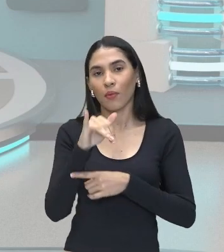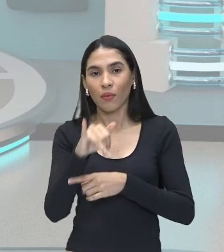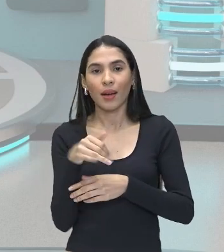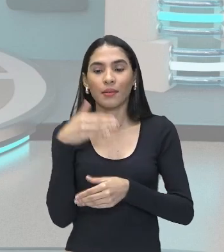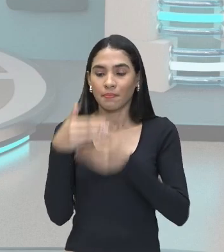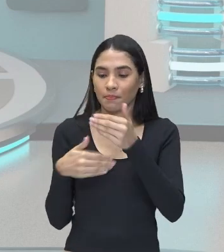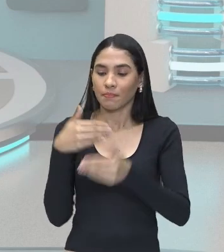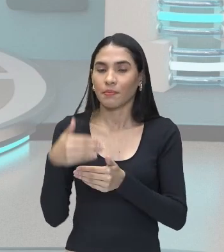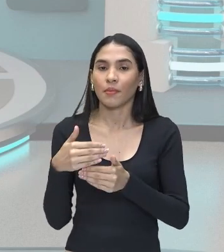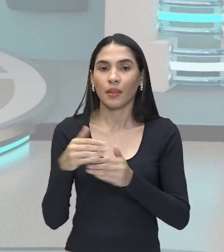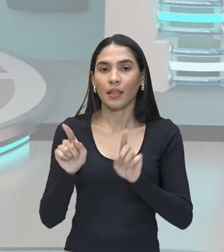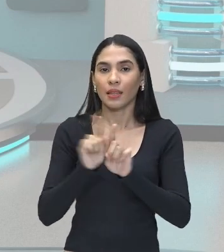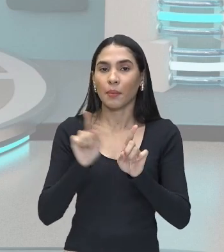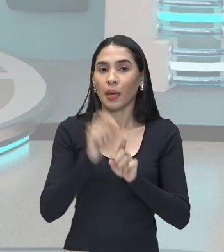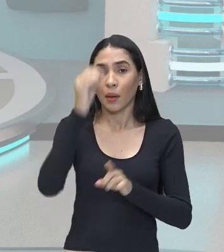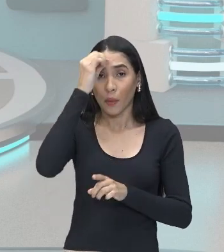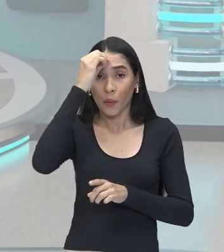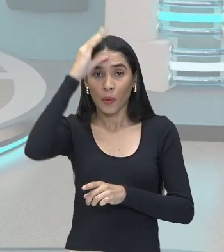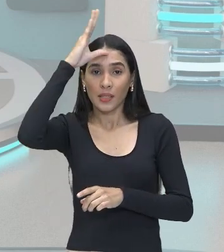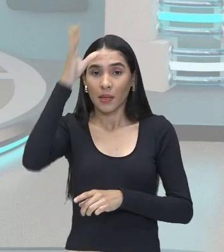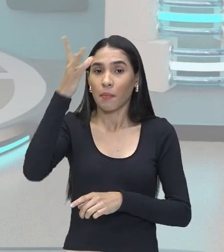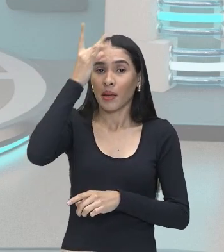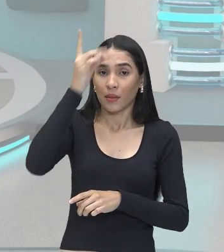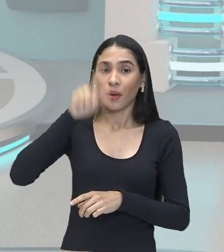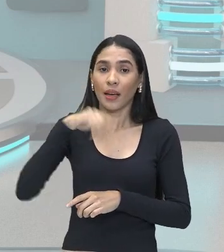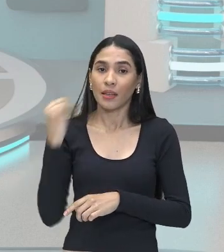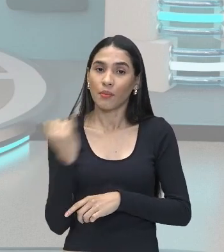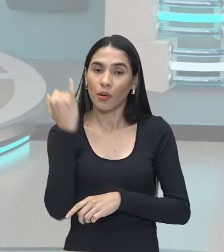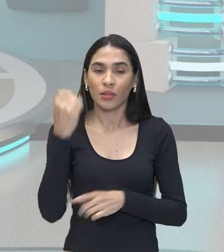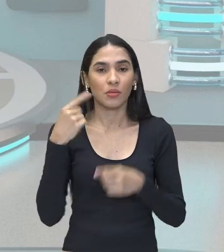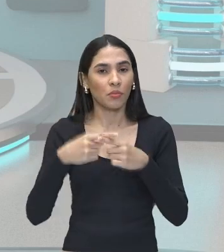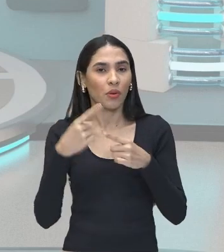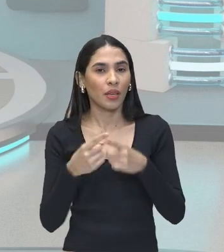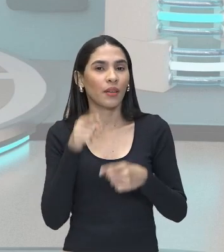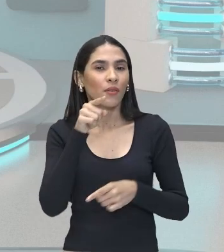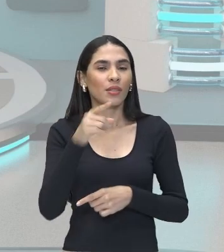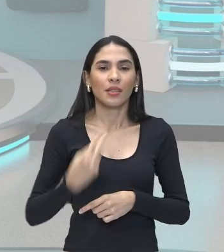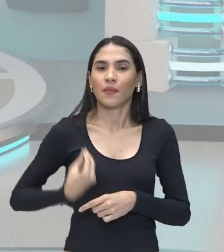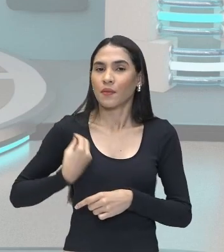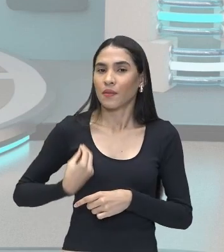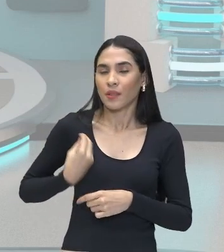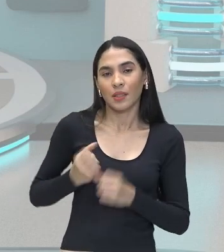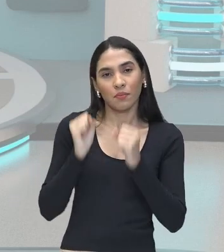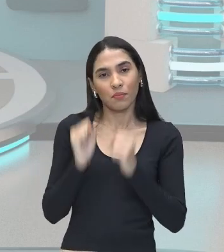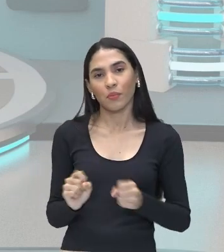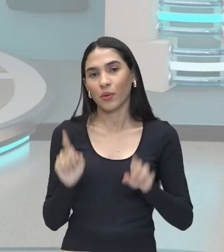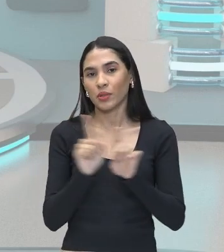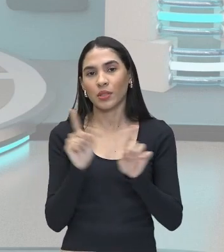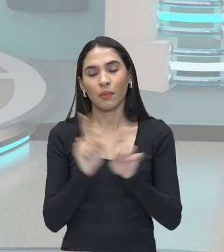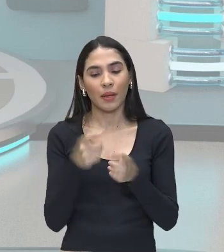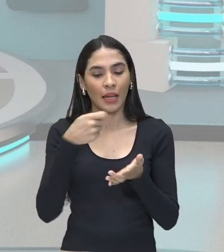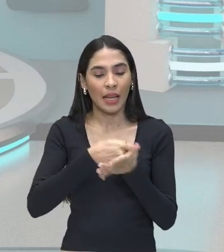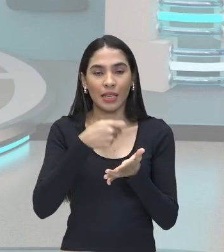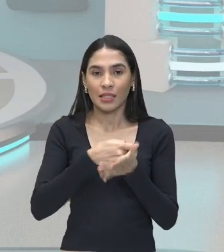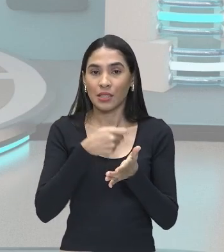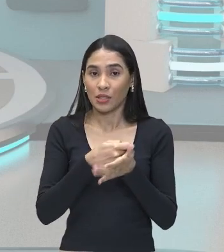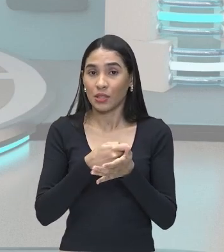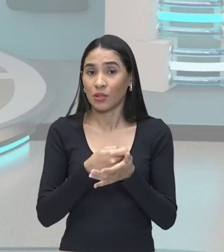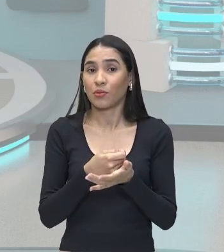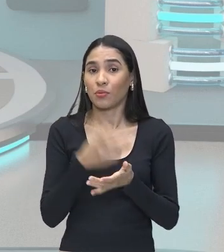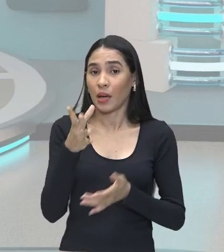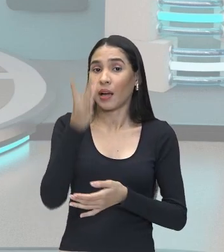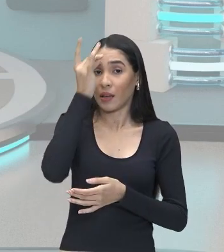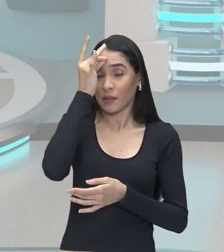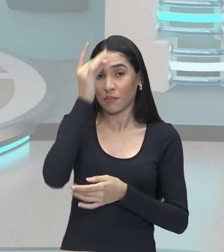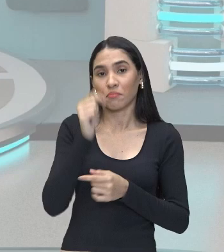credibilidade, o domínio dela é importante, porque a todo momento na sua vida você pode ser exigido esse domínio,